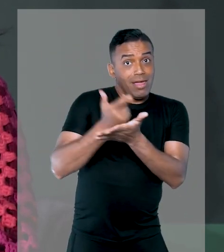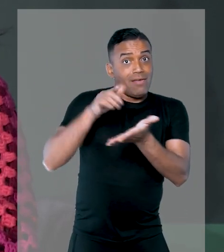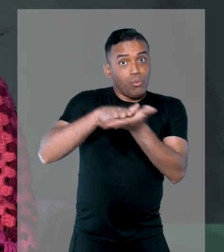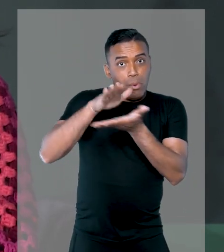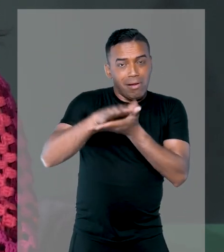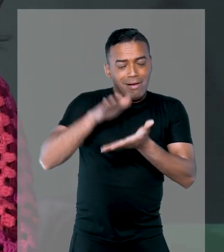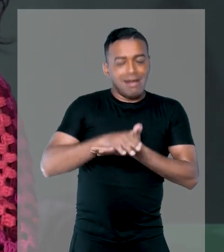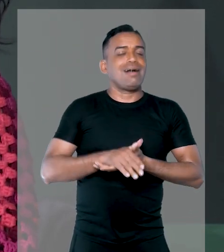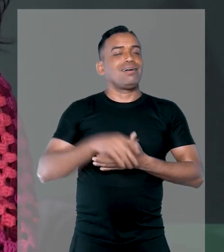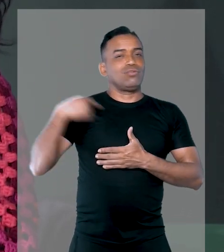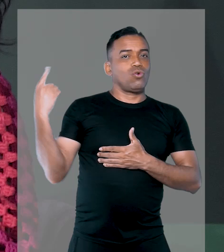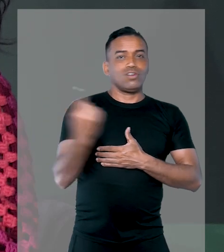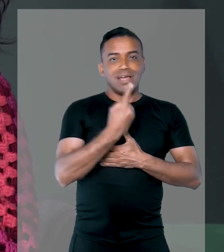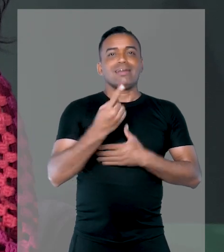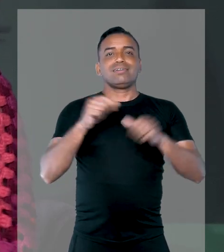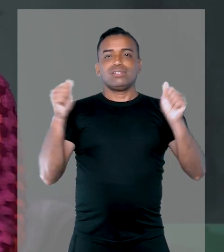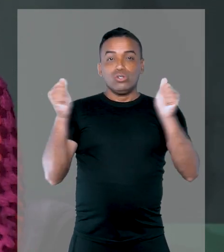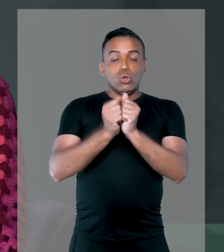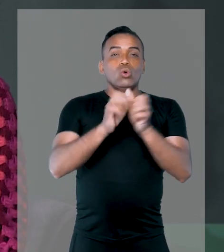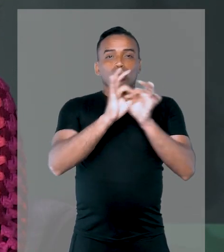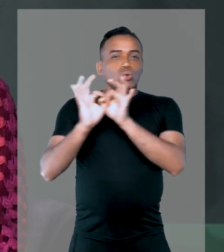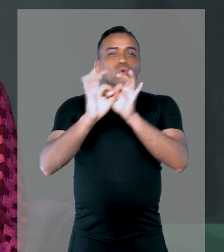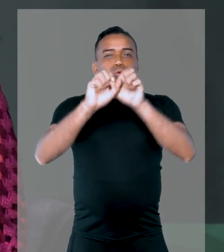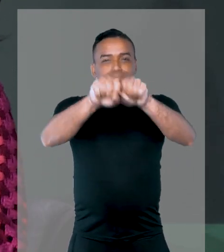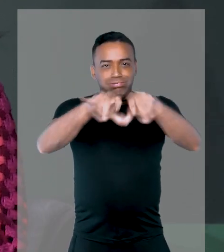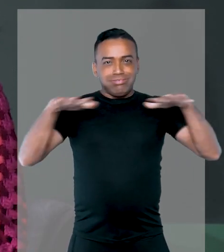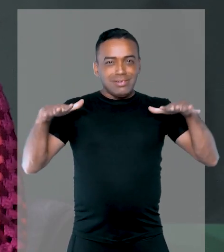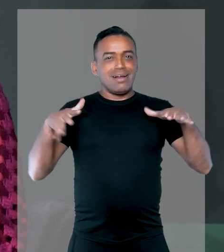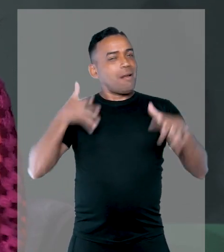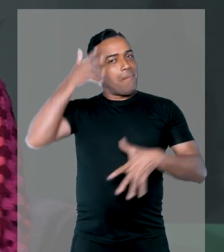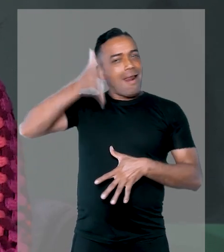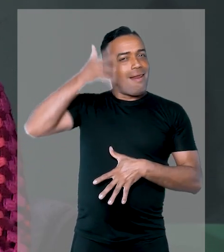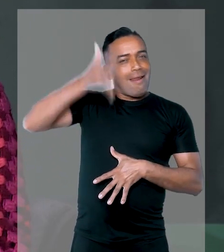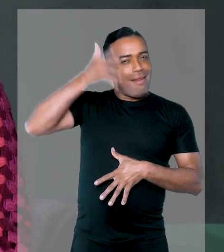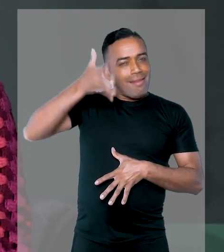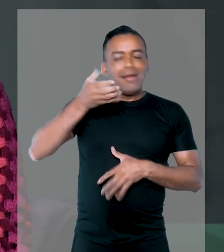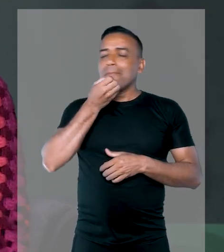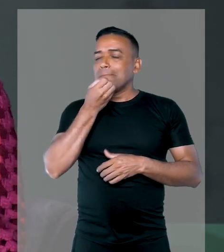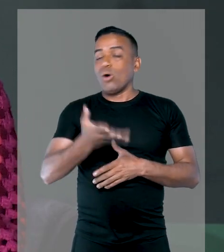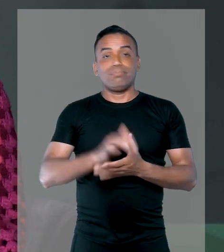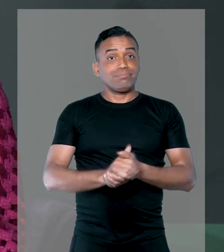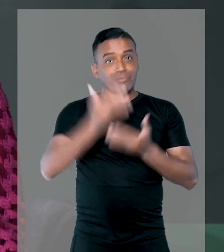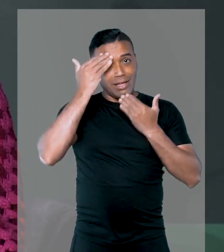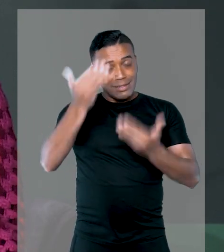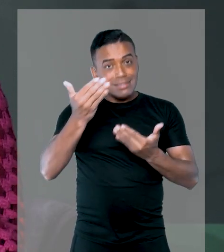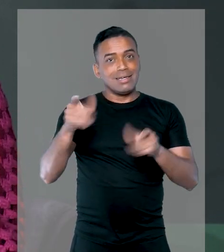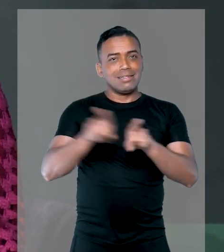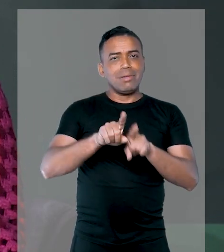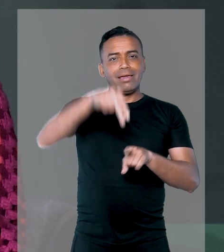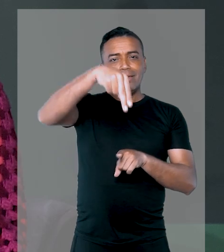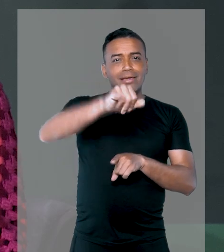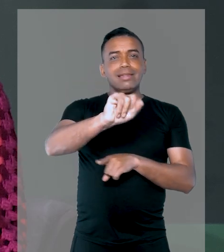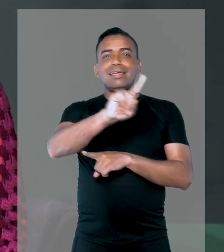então o fato de vocês estarem aqui comigo, me ouvindo falar, é muito bom. Queria agradecer a presença do